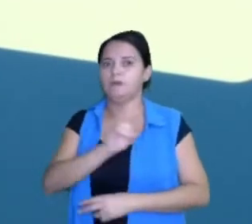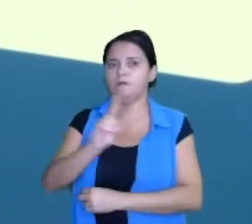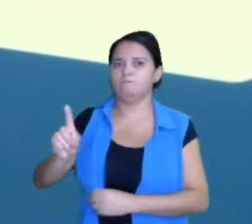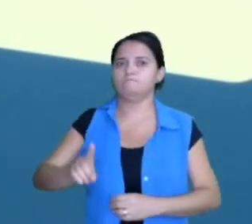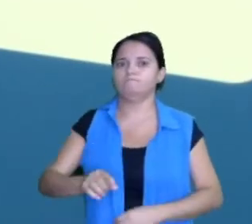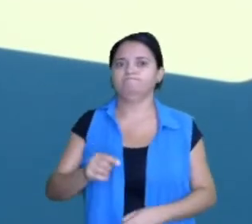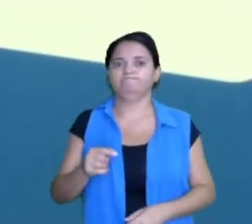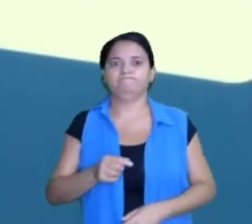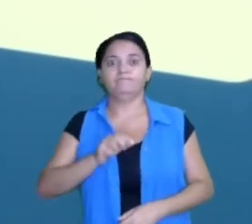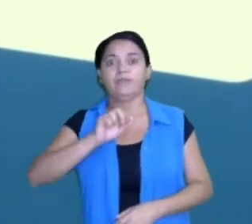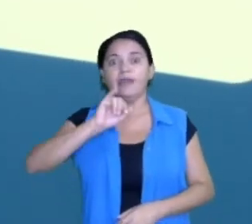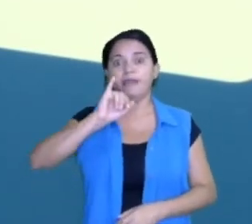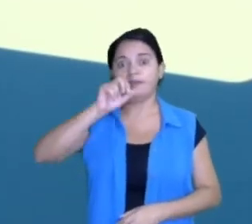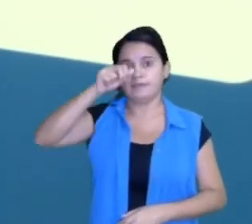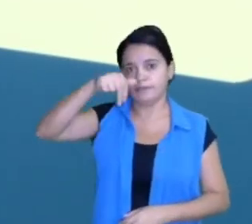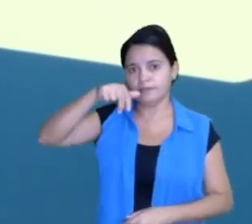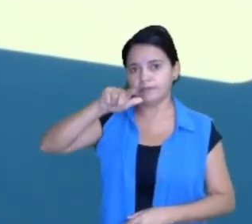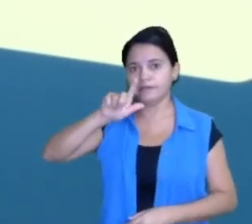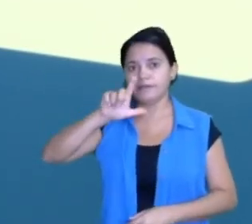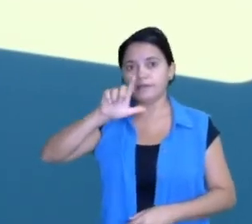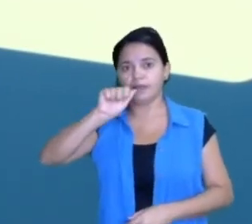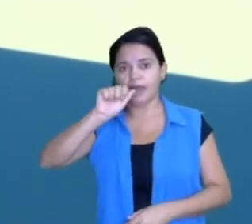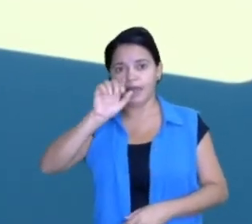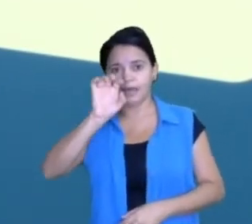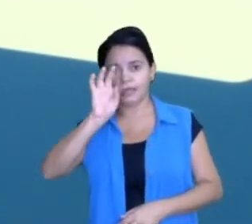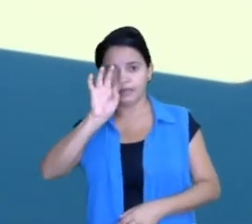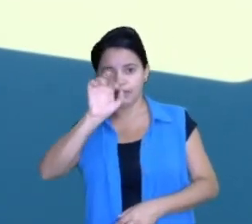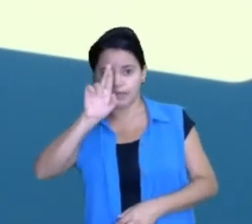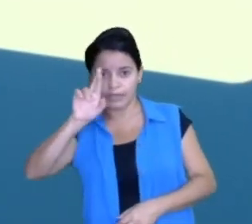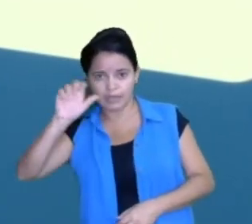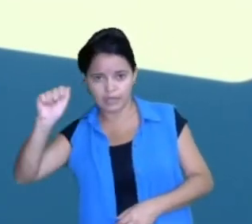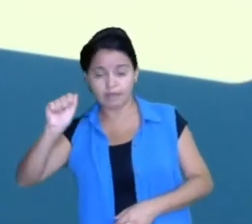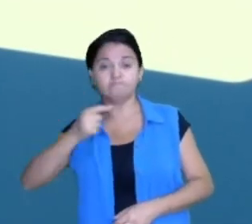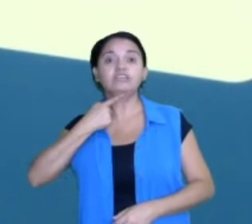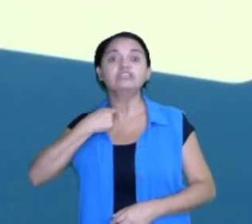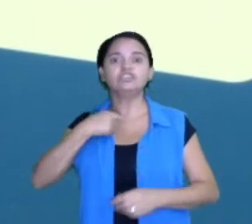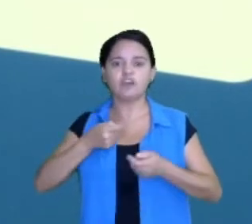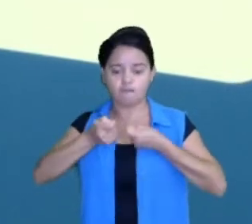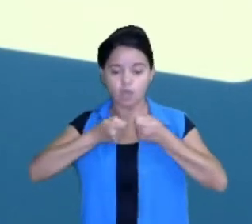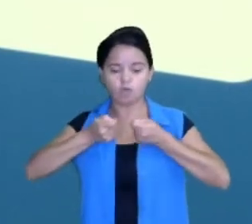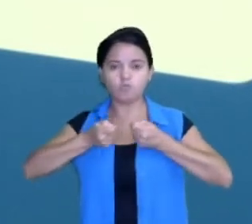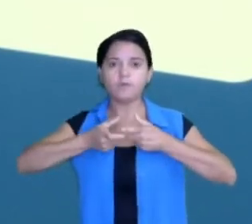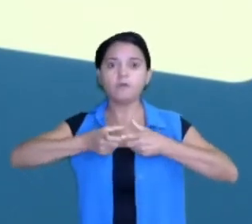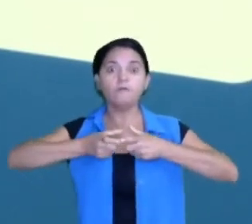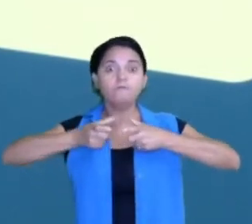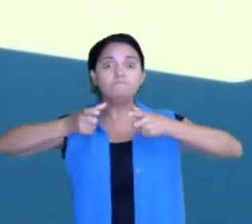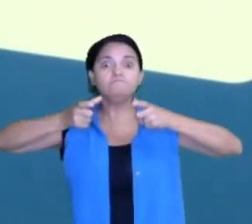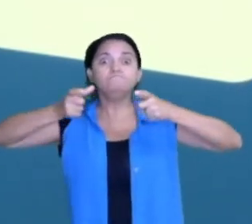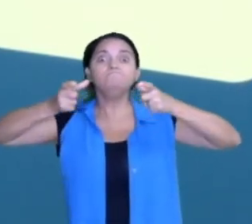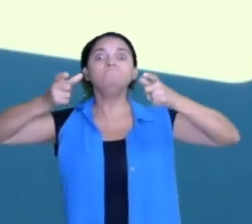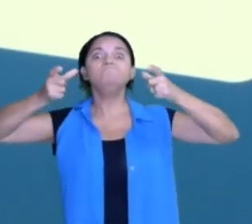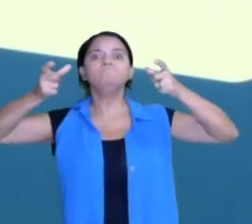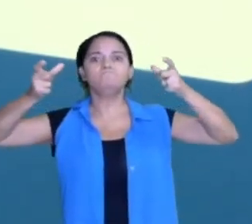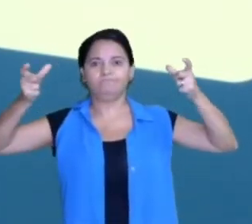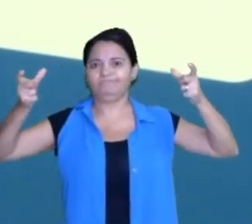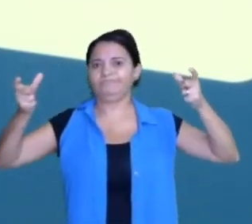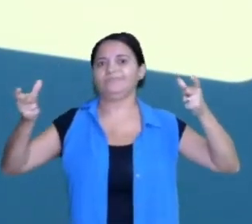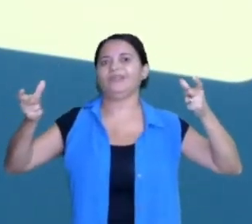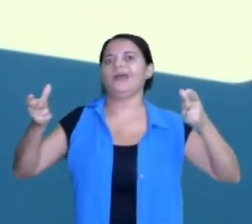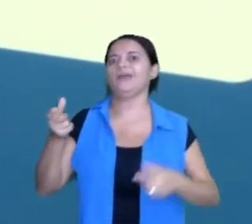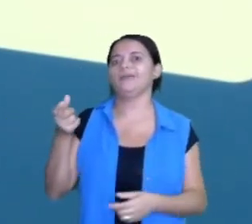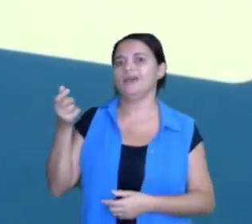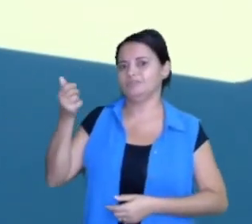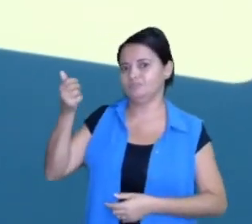economia crescer, né? A economia dela, aliás, tá bom? Das 13 colônias, só a